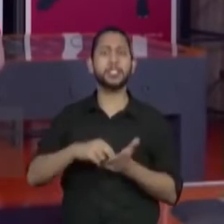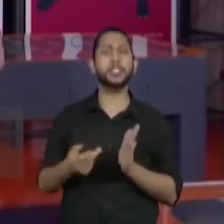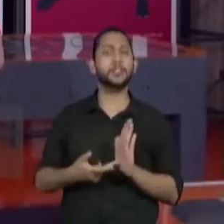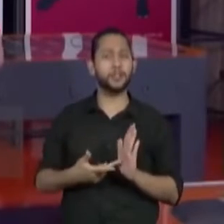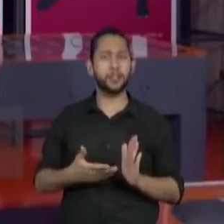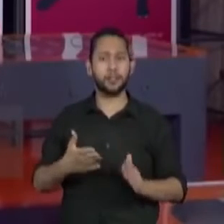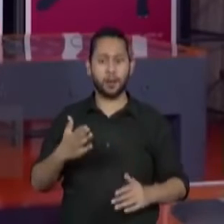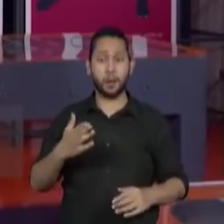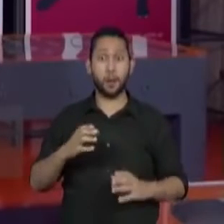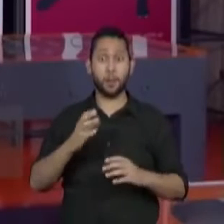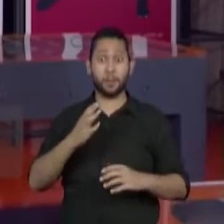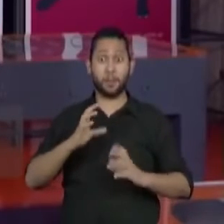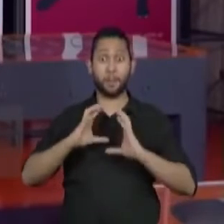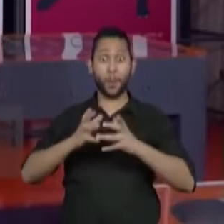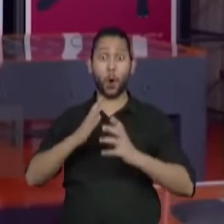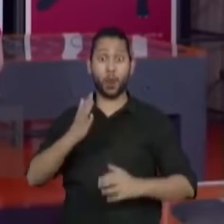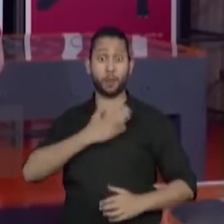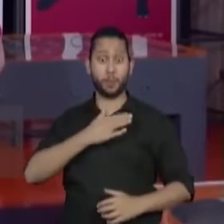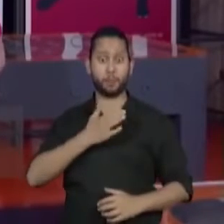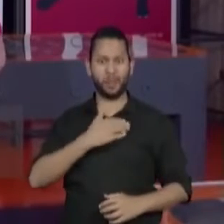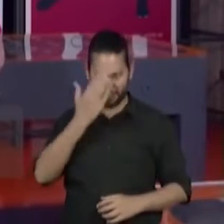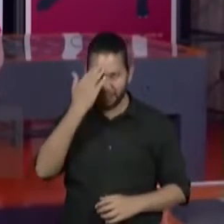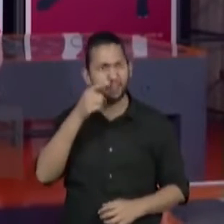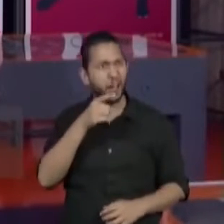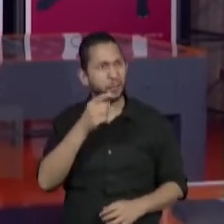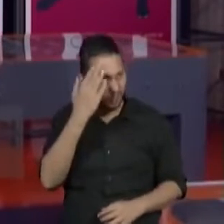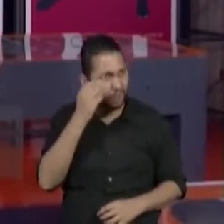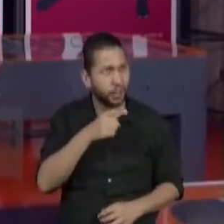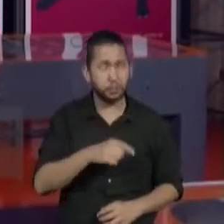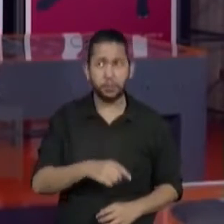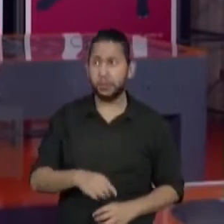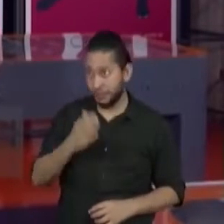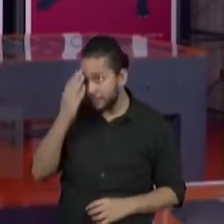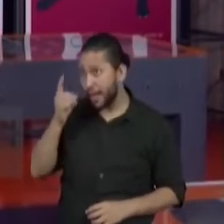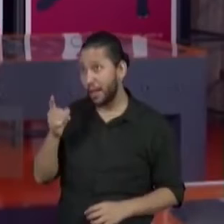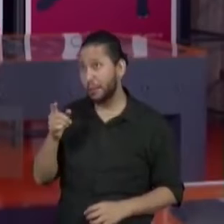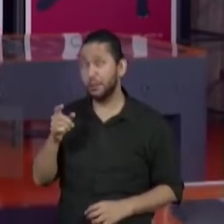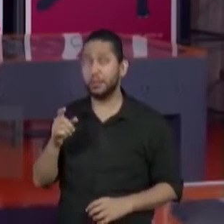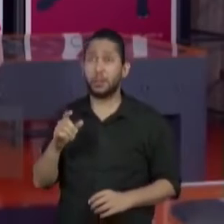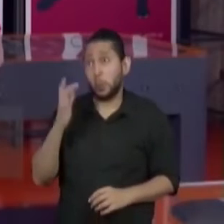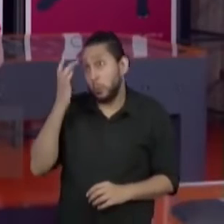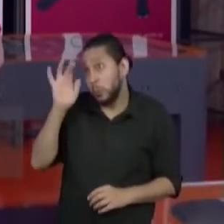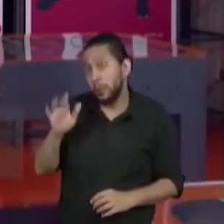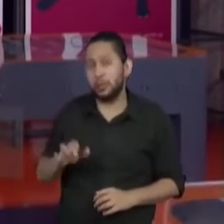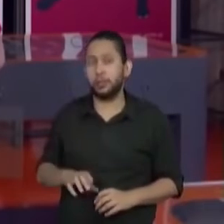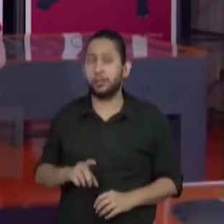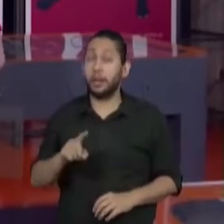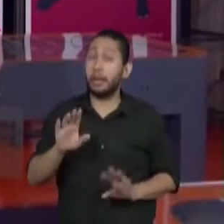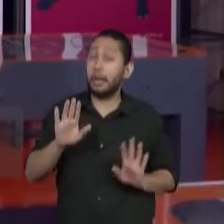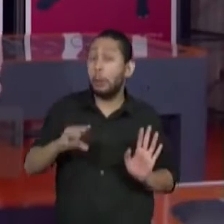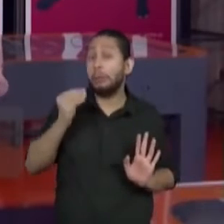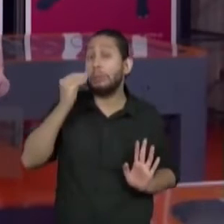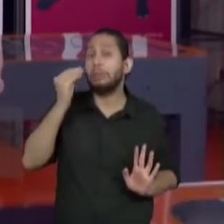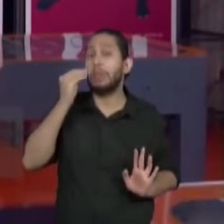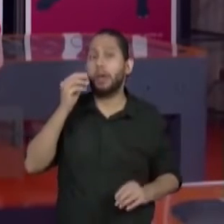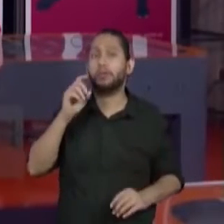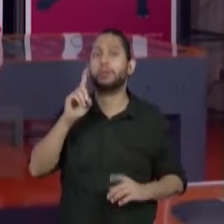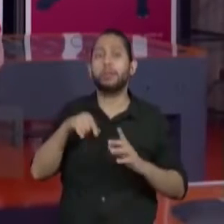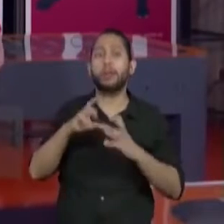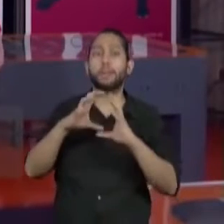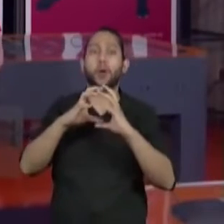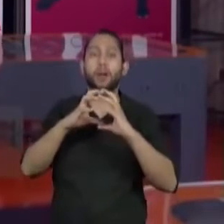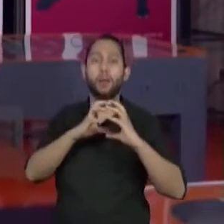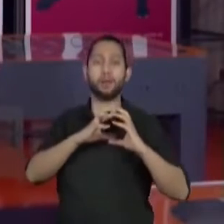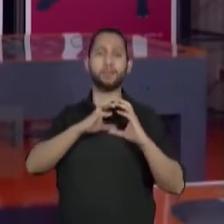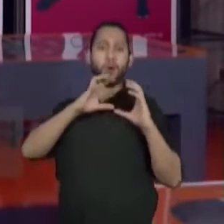no peito. Você sabe reproduzi-lo? Eu não sei não. Não? Você sabe? Então, a gente até que tenta, não é? Mas o